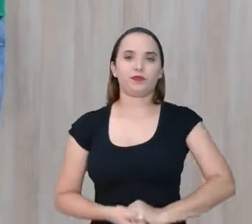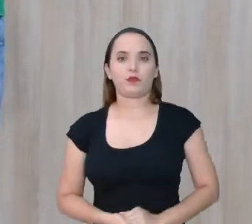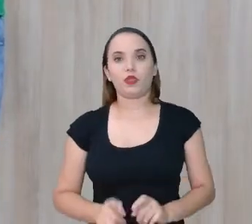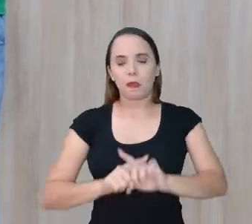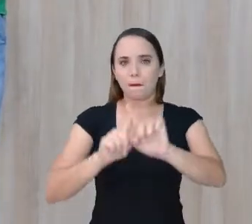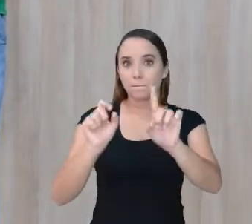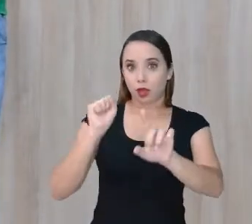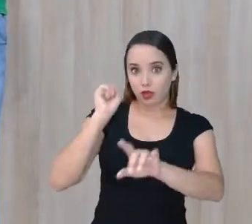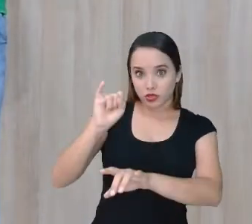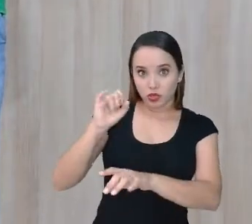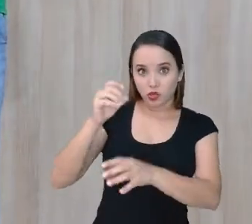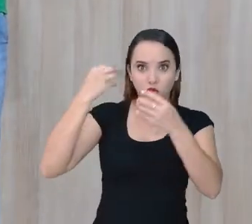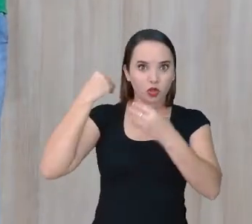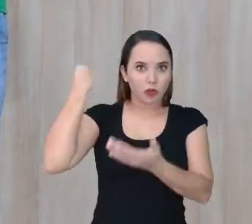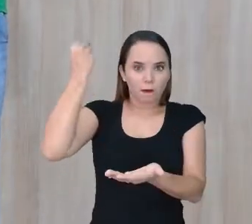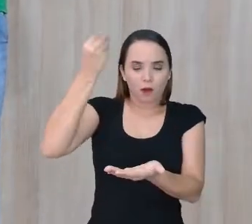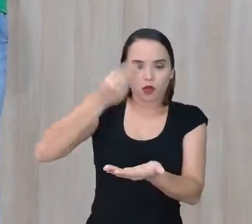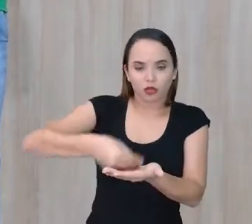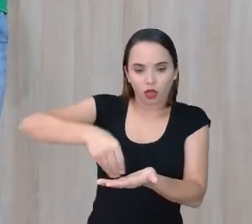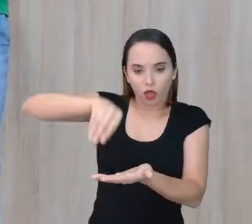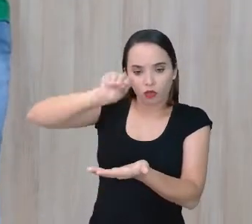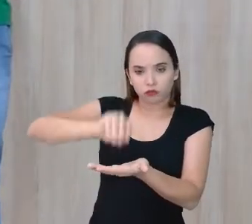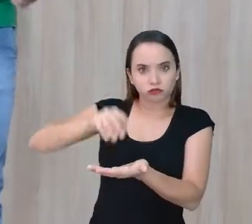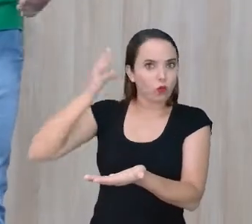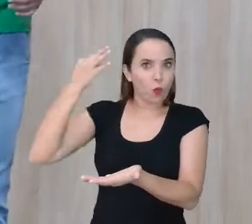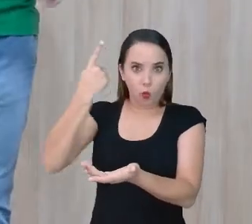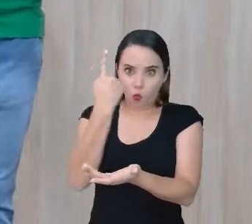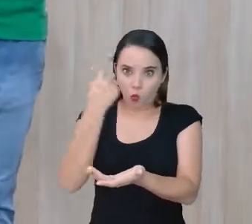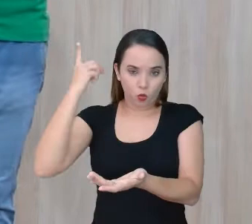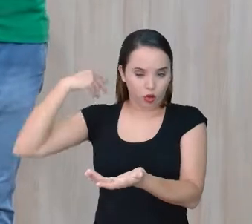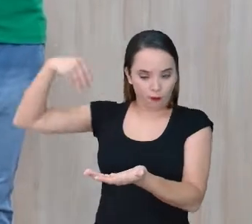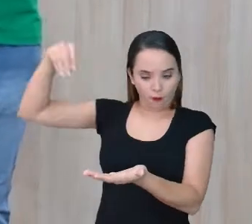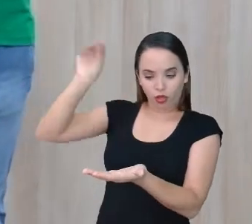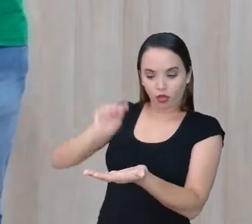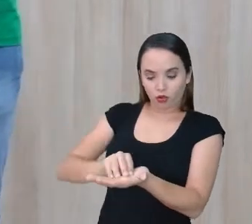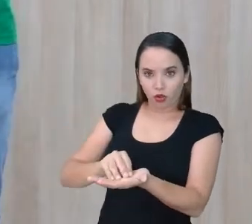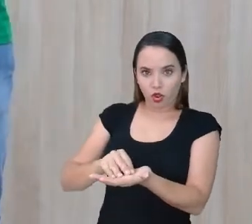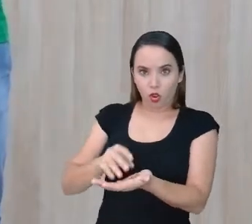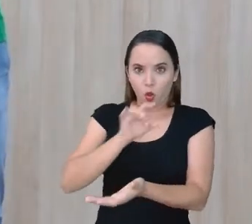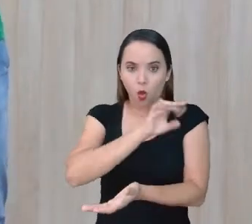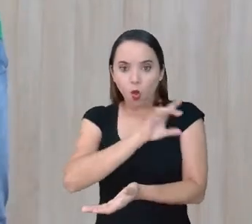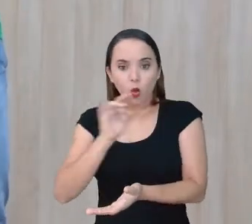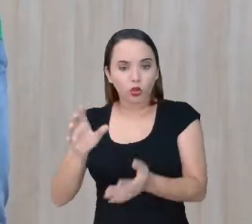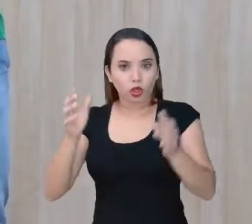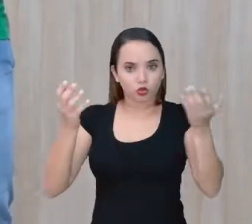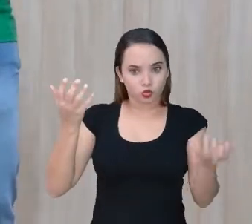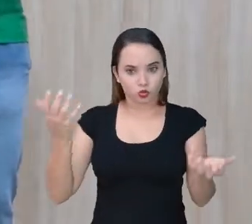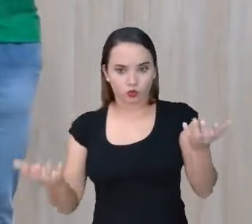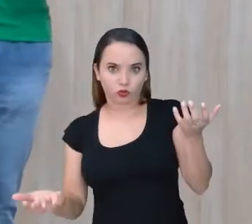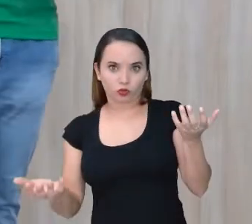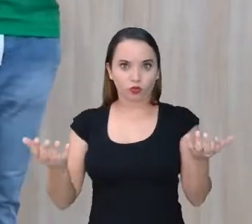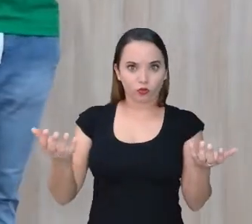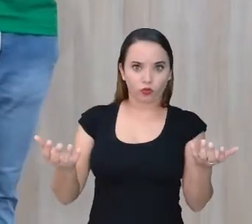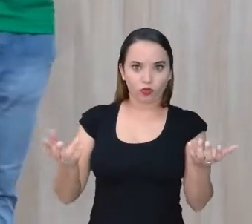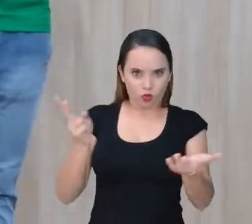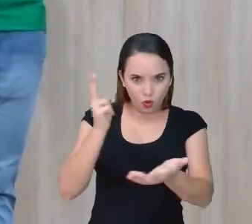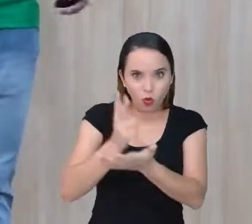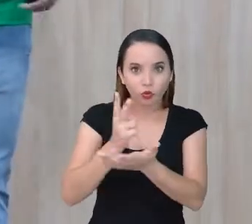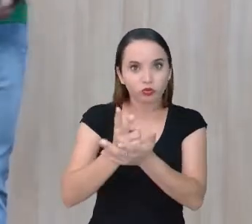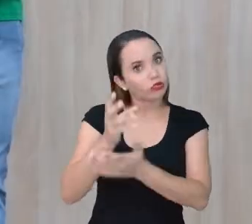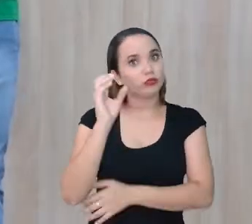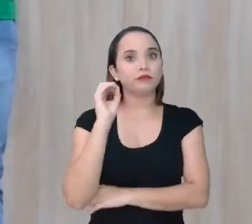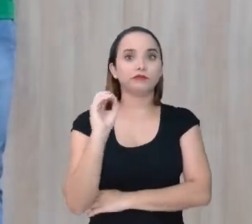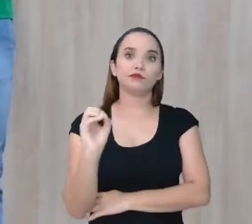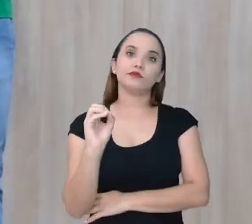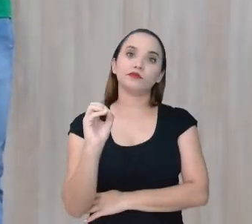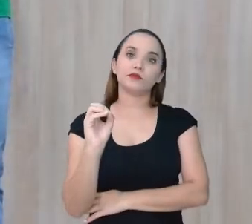nessa balança que a gente se pesa, ou nessa balança que a gente pesa lá os alimentos, vai continuar dando zero. Por